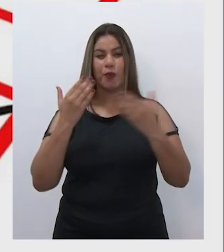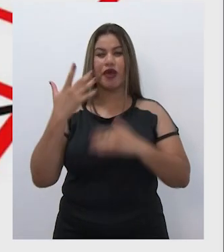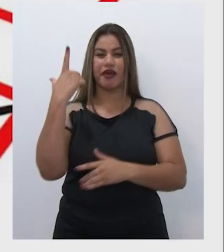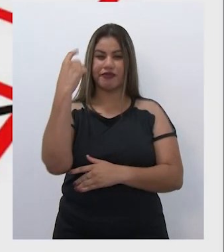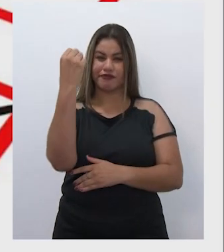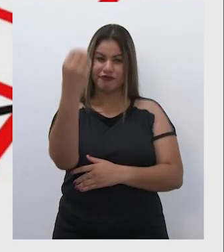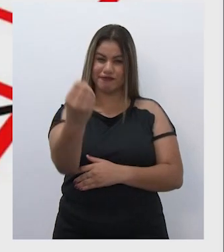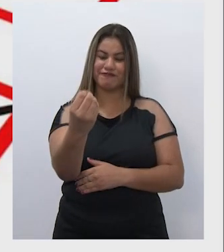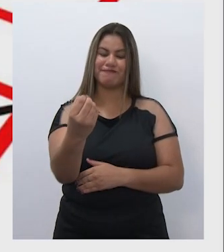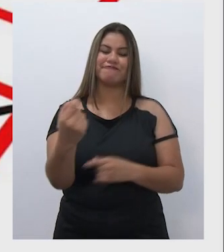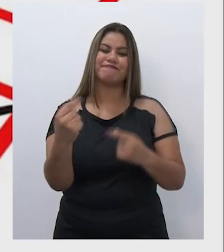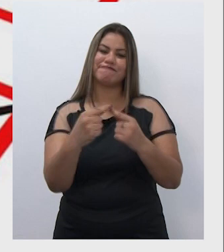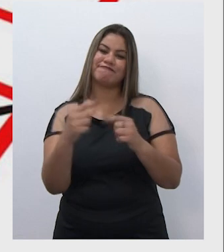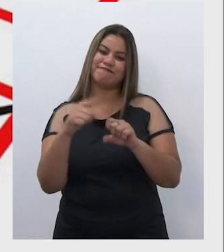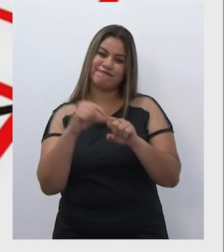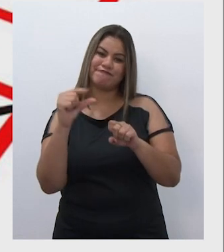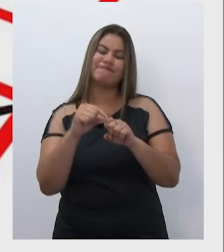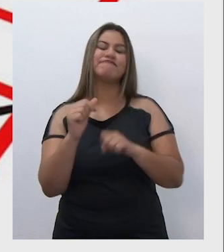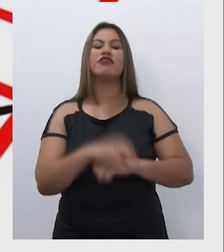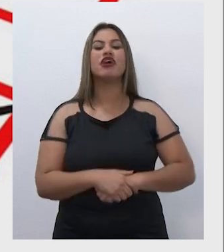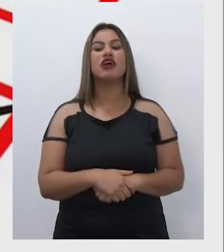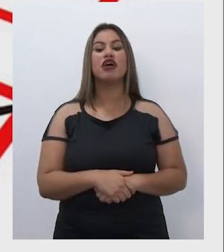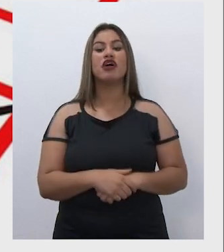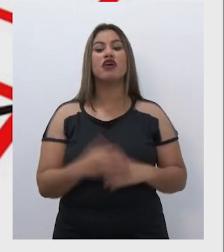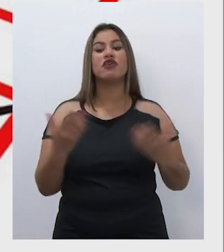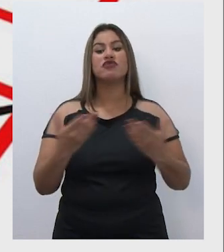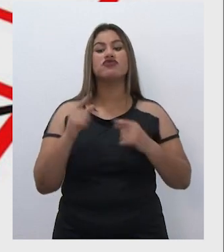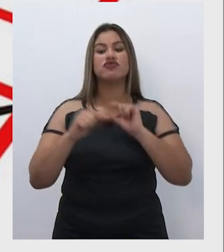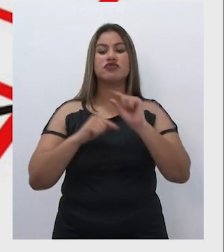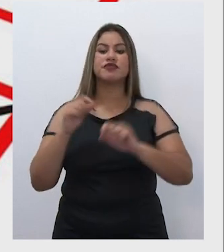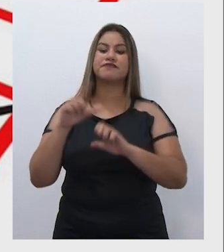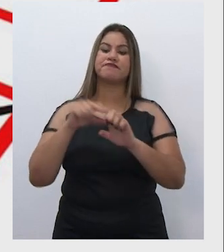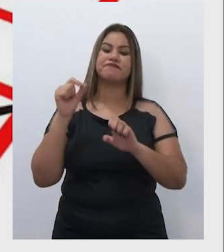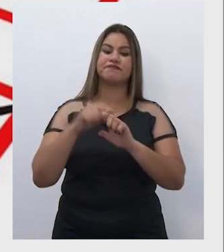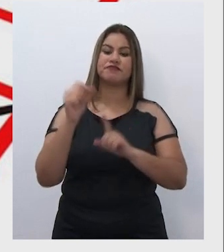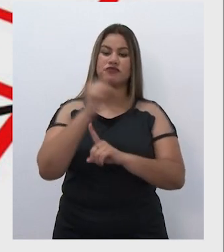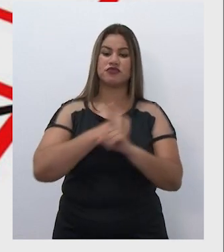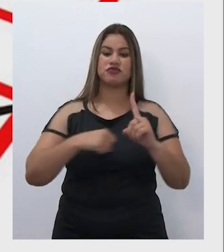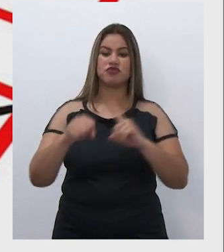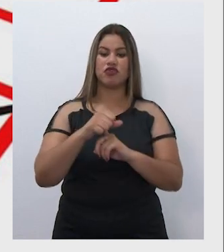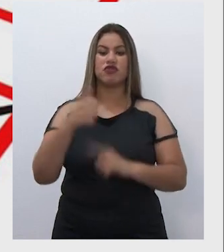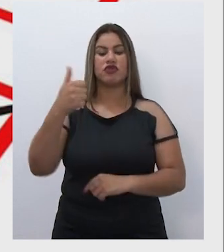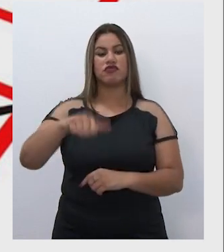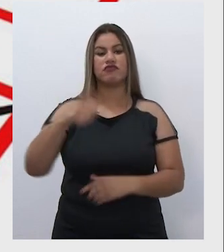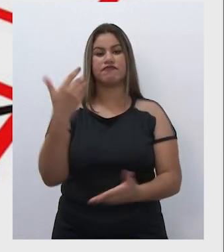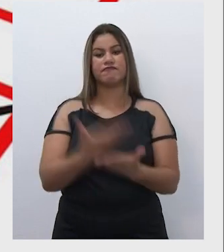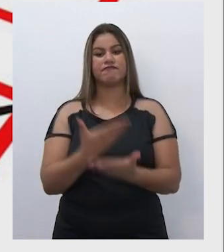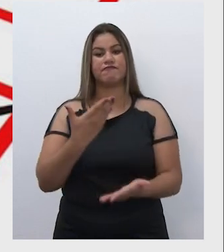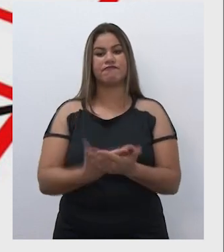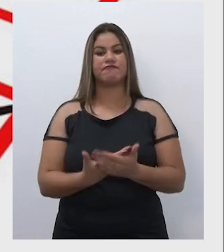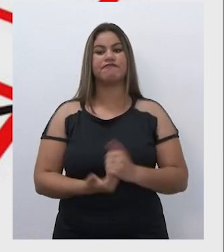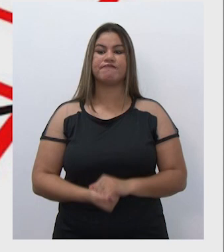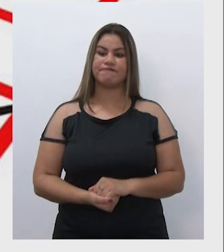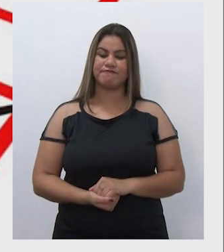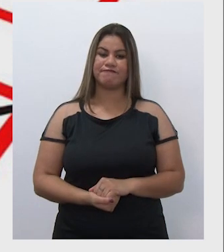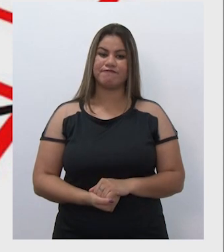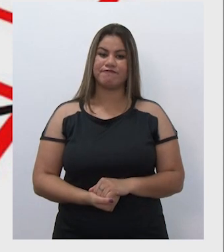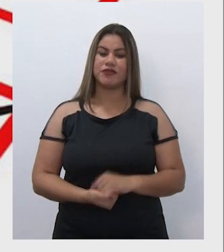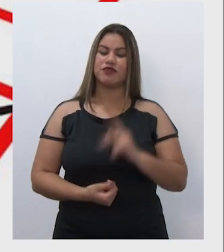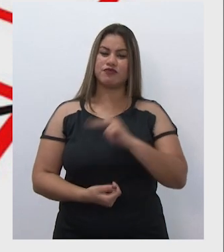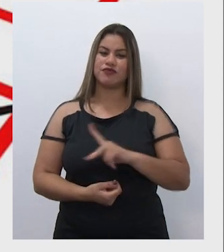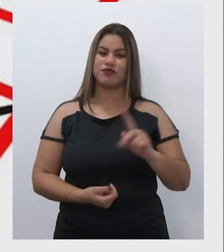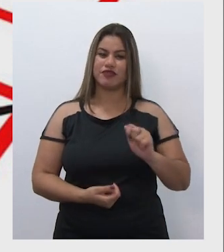empreendedora. E hoje nós vamos falar sobre empreender social e a avaliação das nossas aulas. Professor